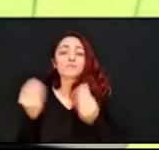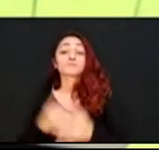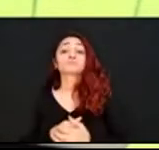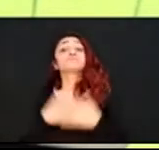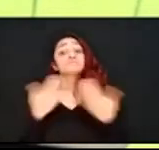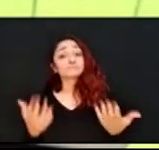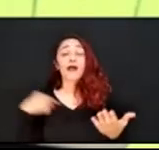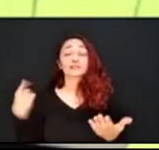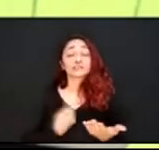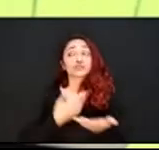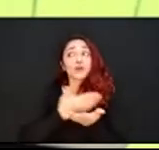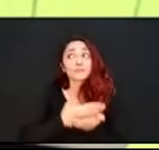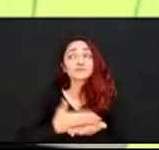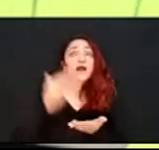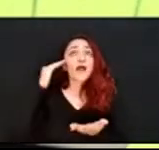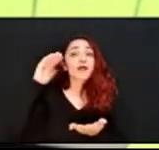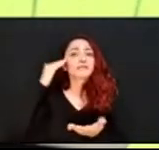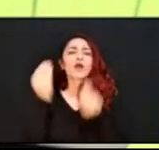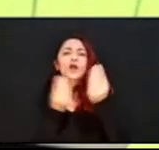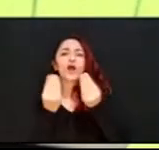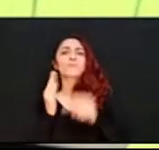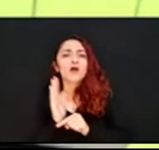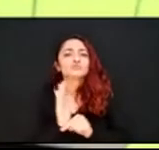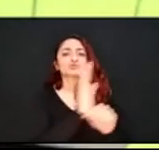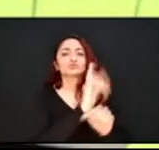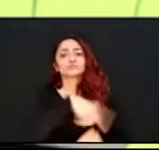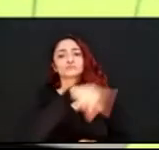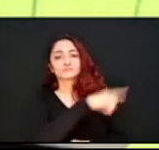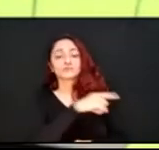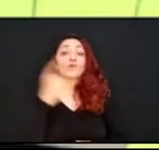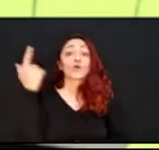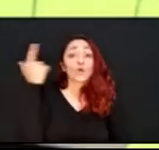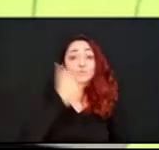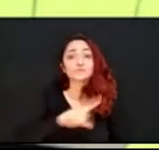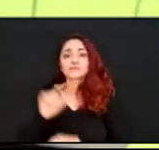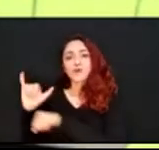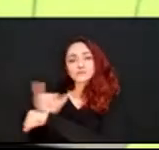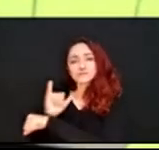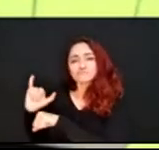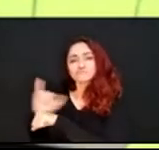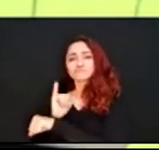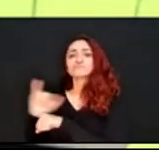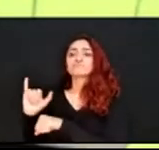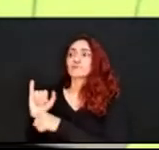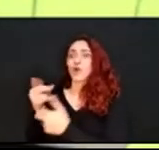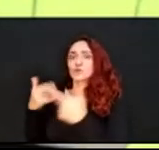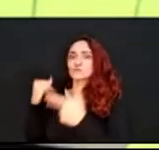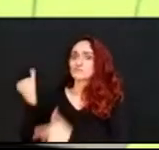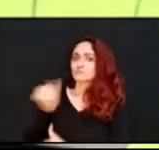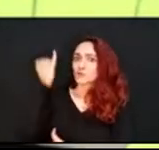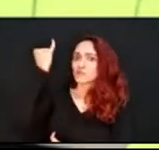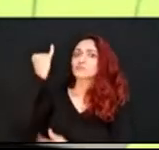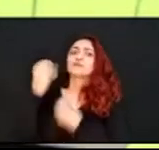é que a gente poderia ajudá-los né então a gente conseguiu algumas flexibilizações internas importantes para que eles consigam